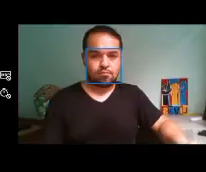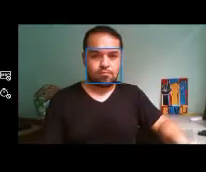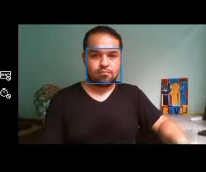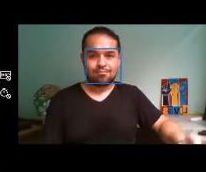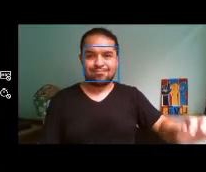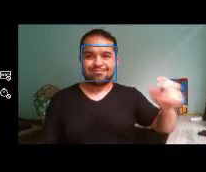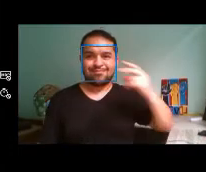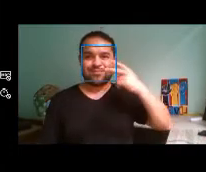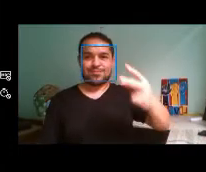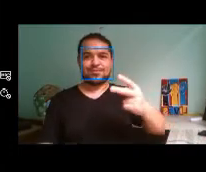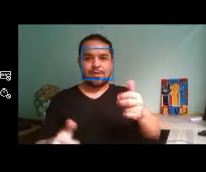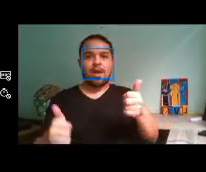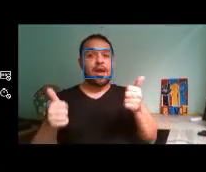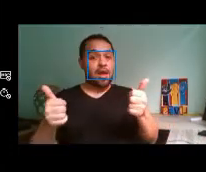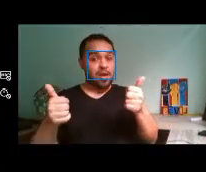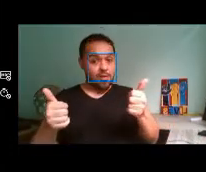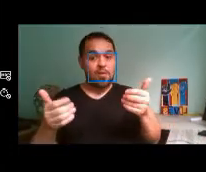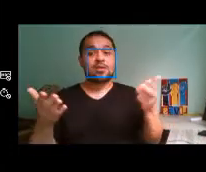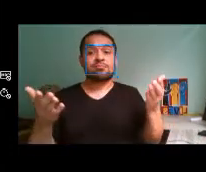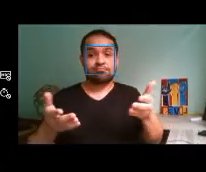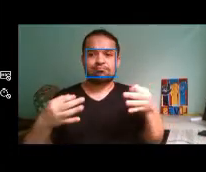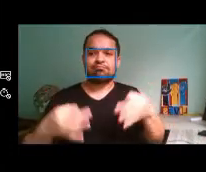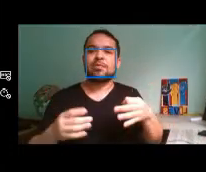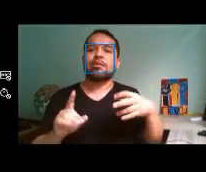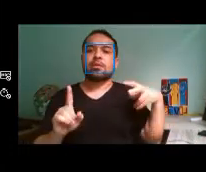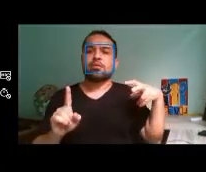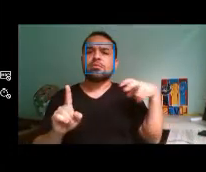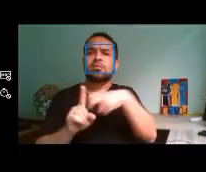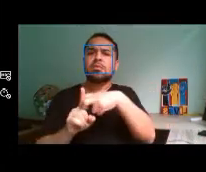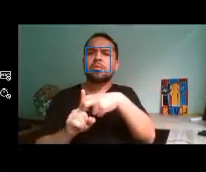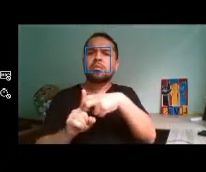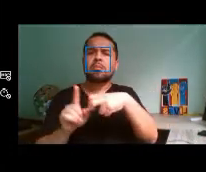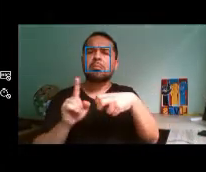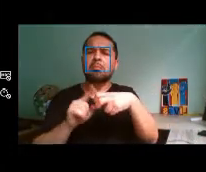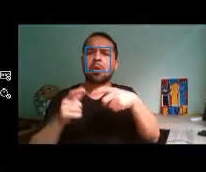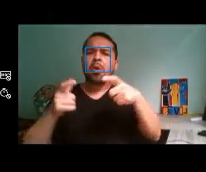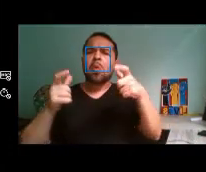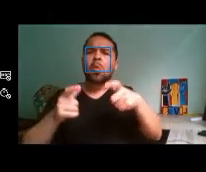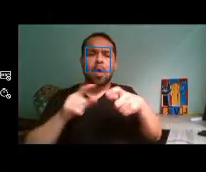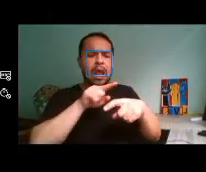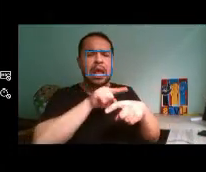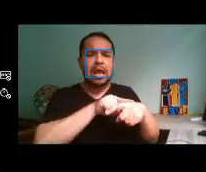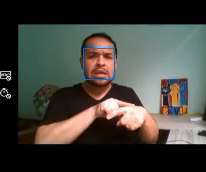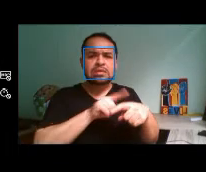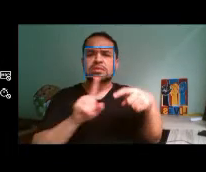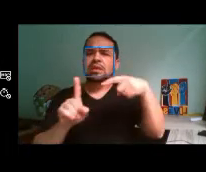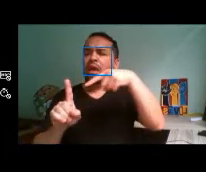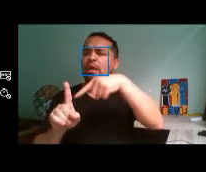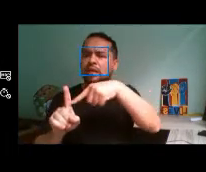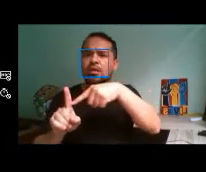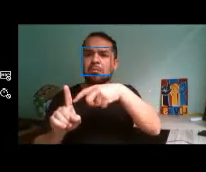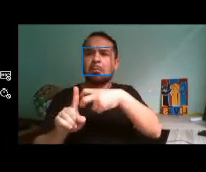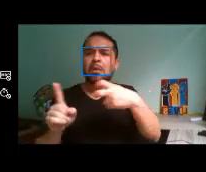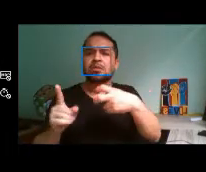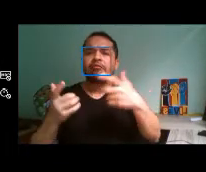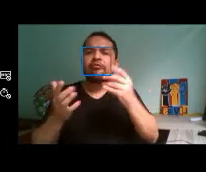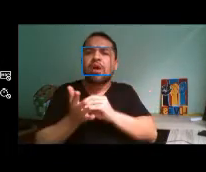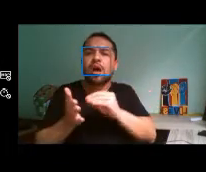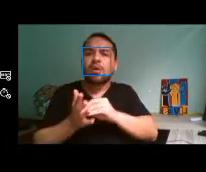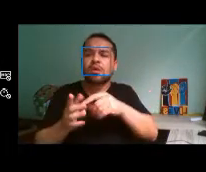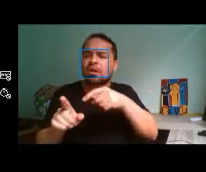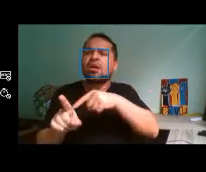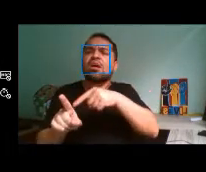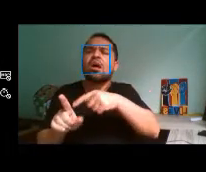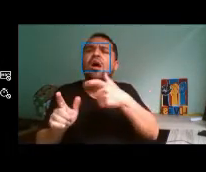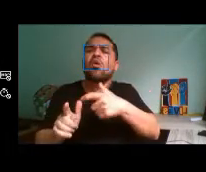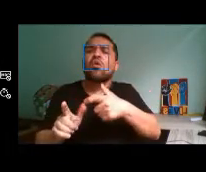especificamente do busto, do lado esquerdo, ok? Agora sim eu estou mostrando toda a localização. Quando